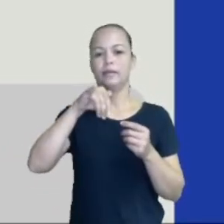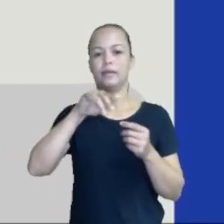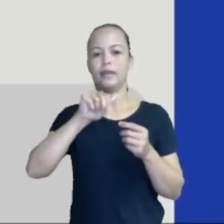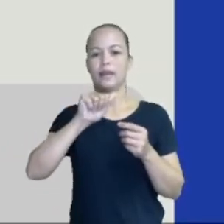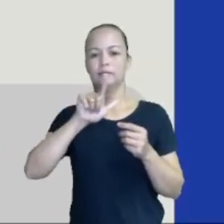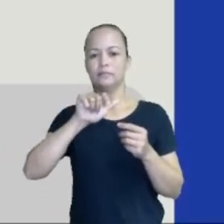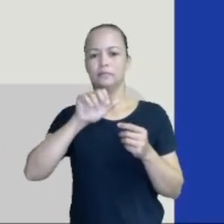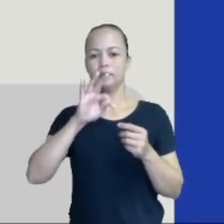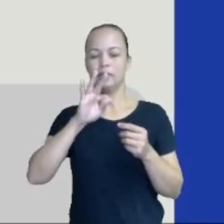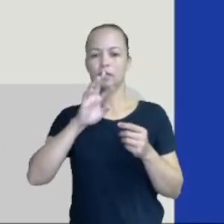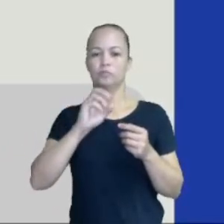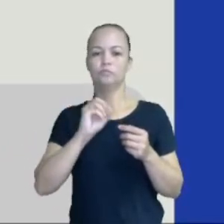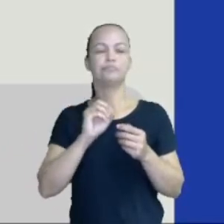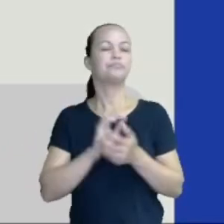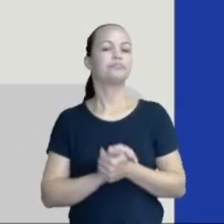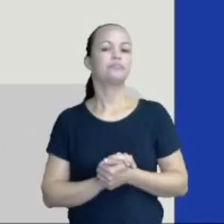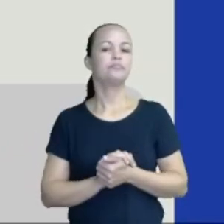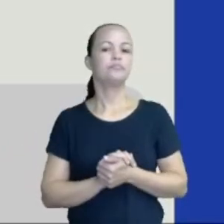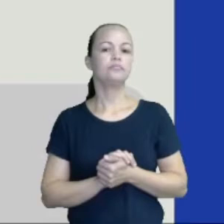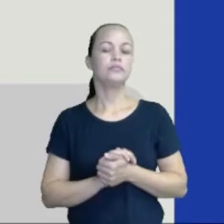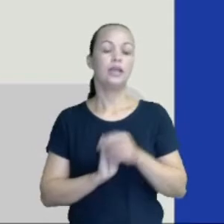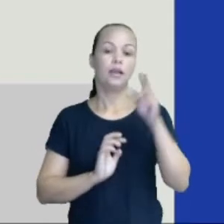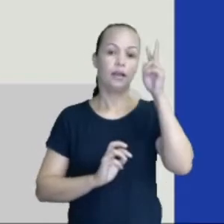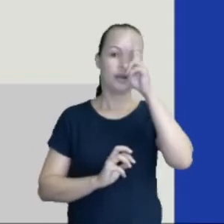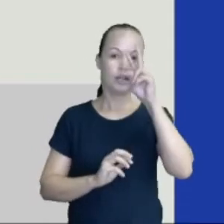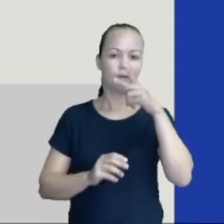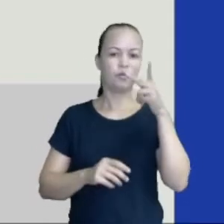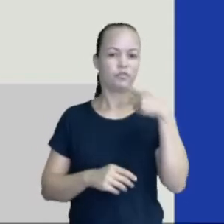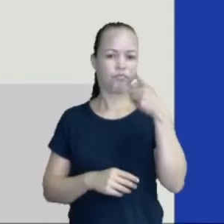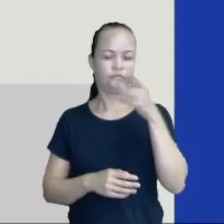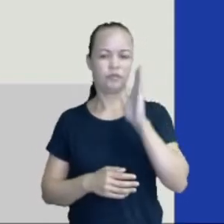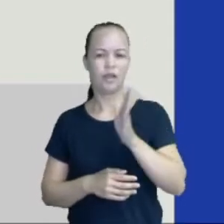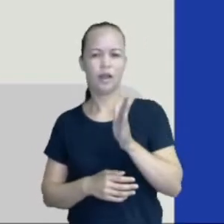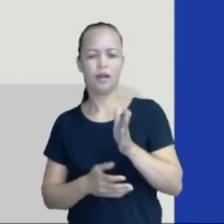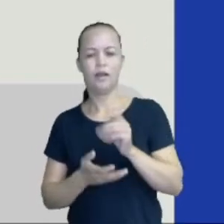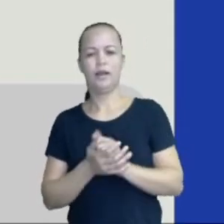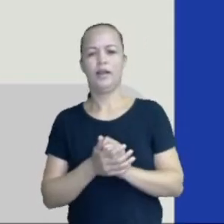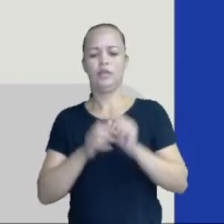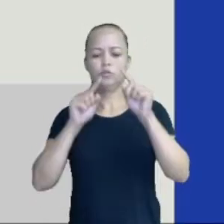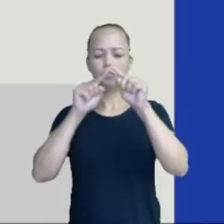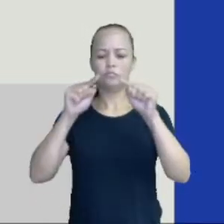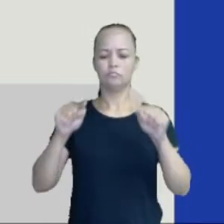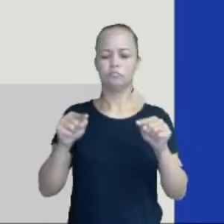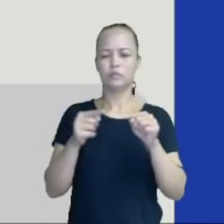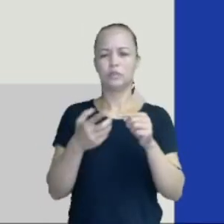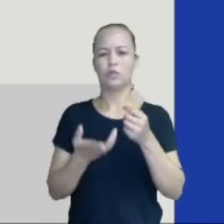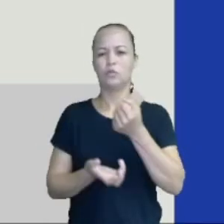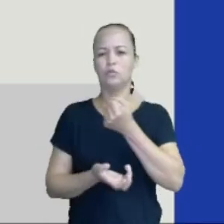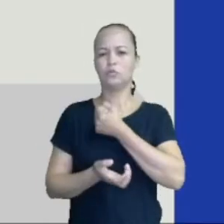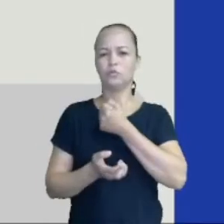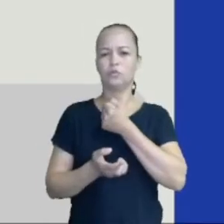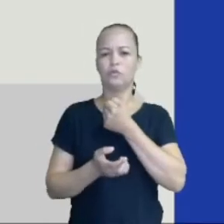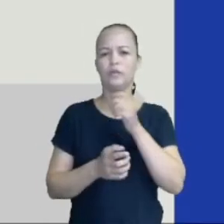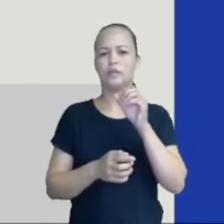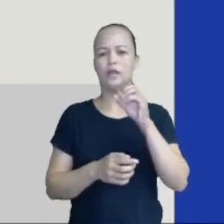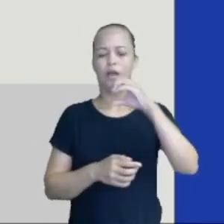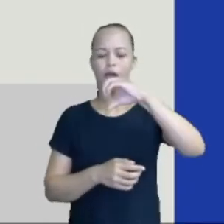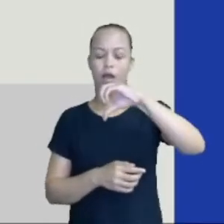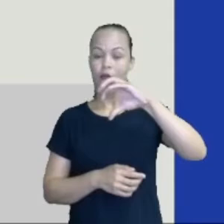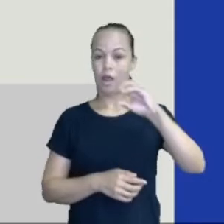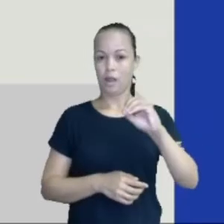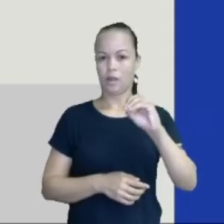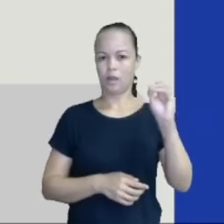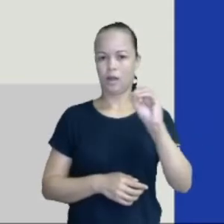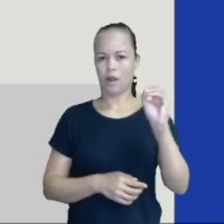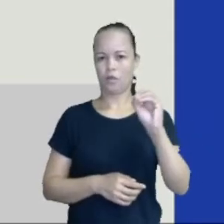eu falei? Ângulos menores que 90 graus. No meu ângulo agudo, então, ângulos